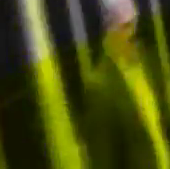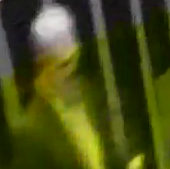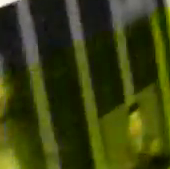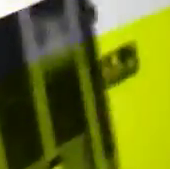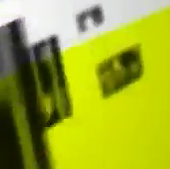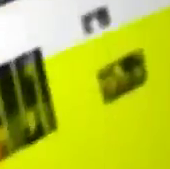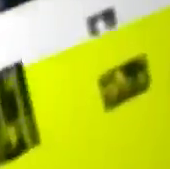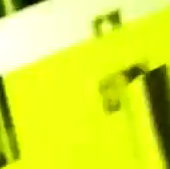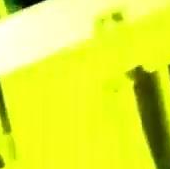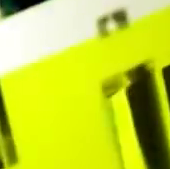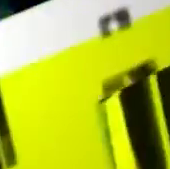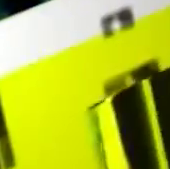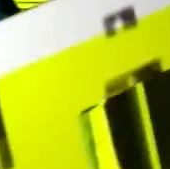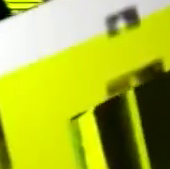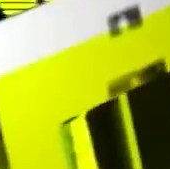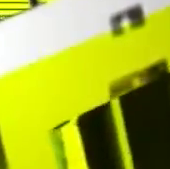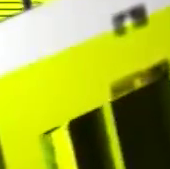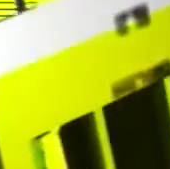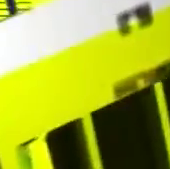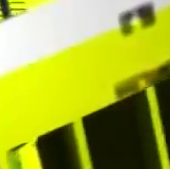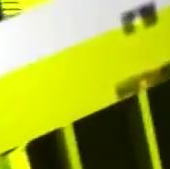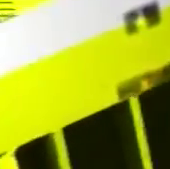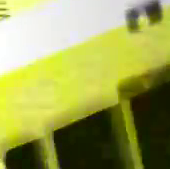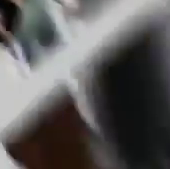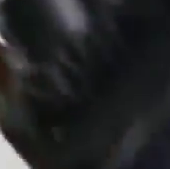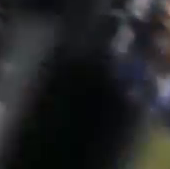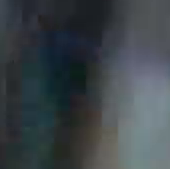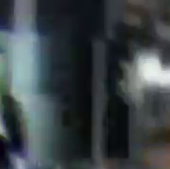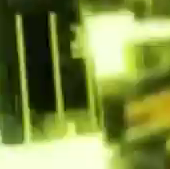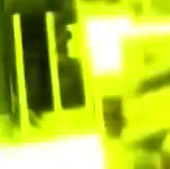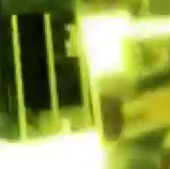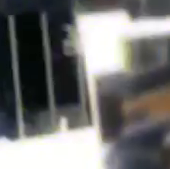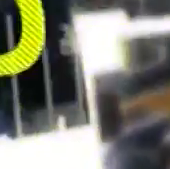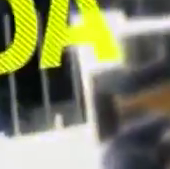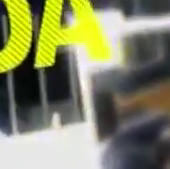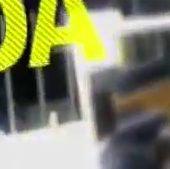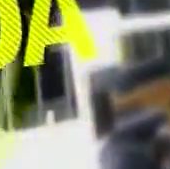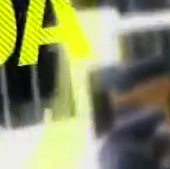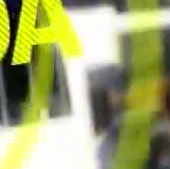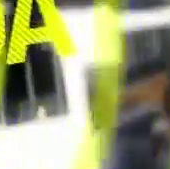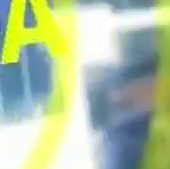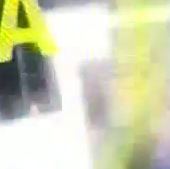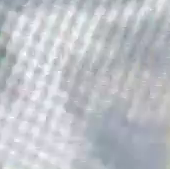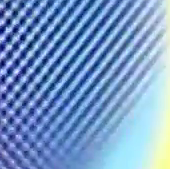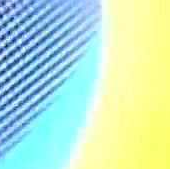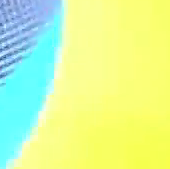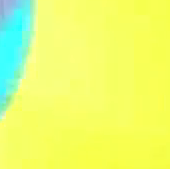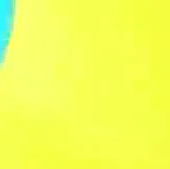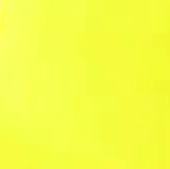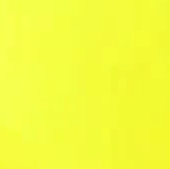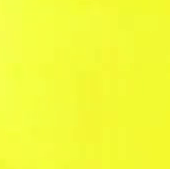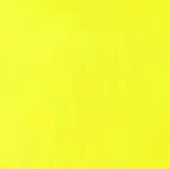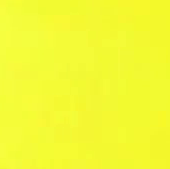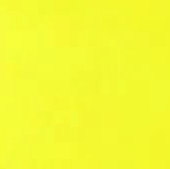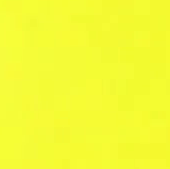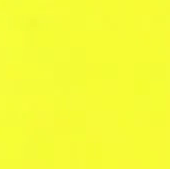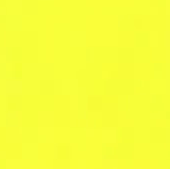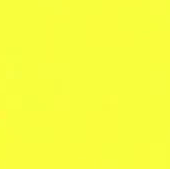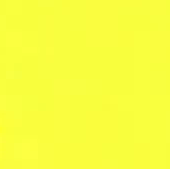menos importantes. Um segundo encaminhamento. Ministério de Santos, no meu estado de São Paulo.